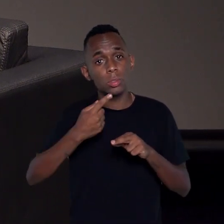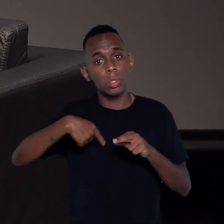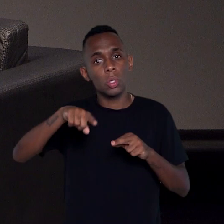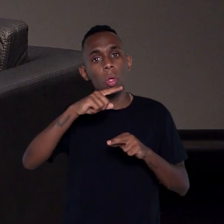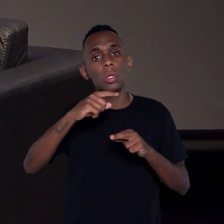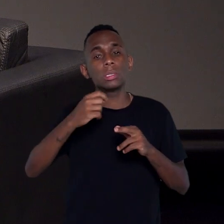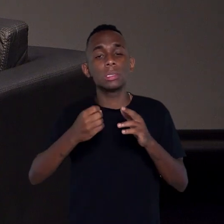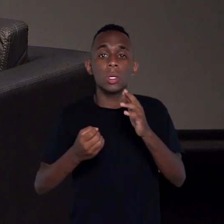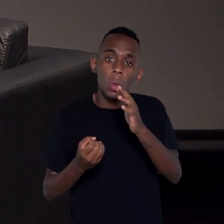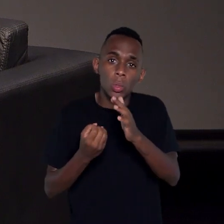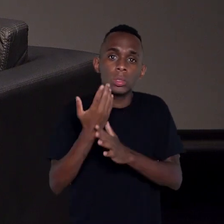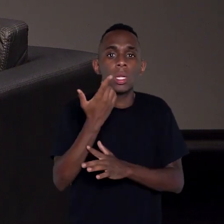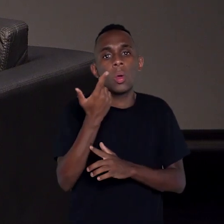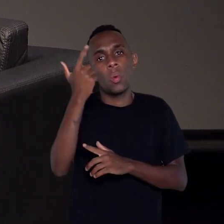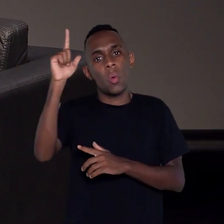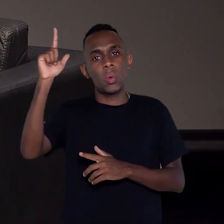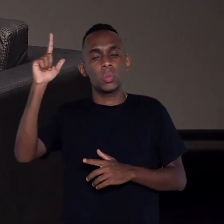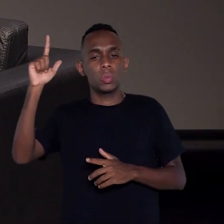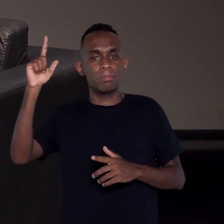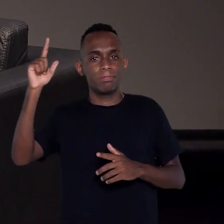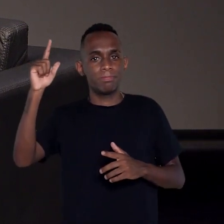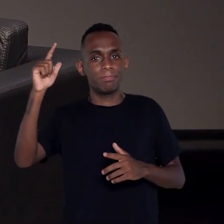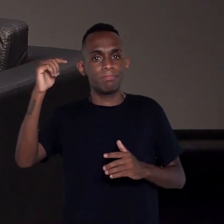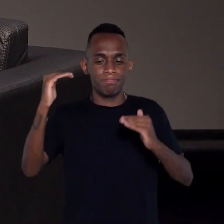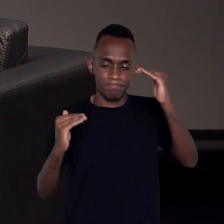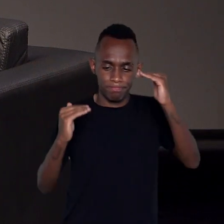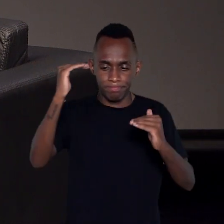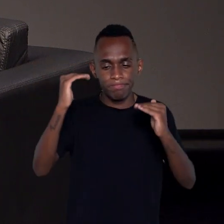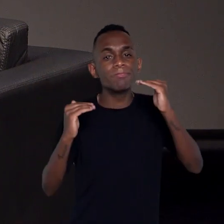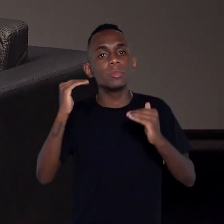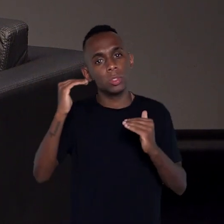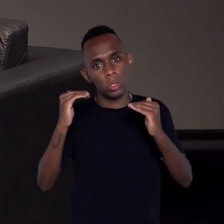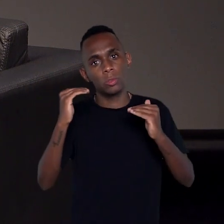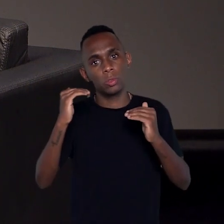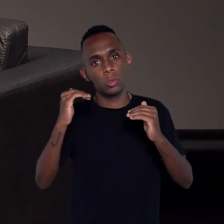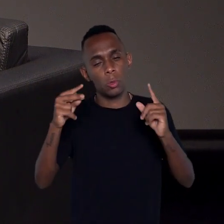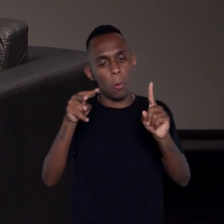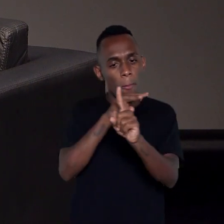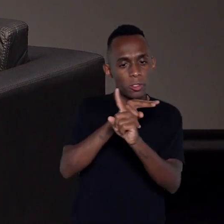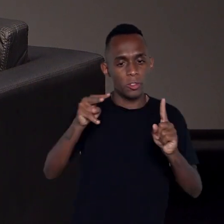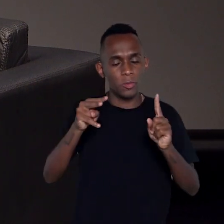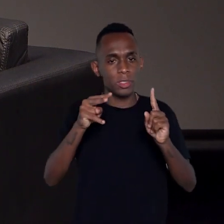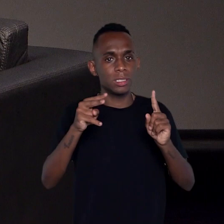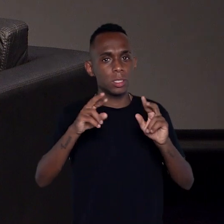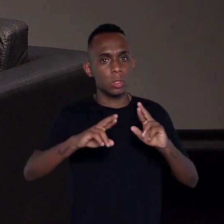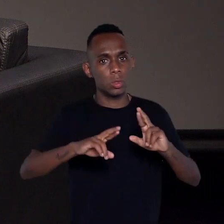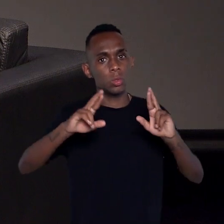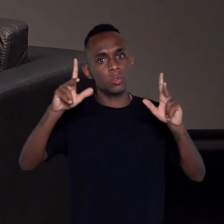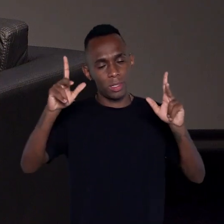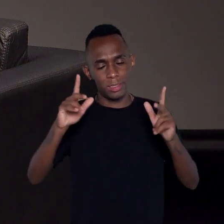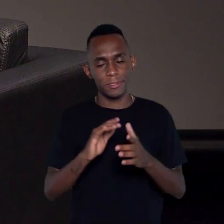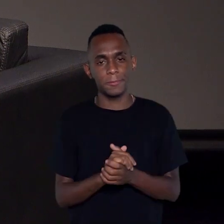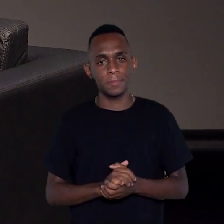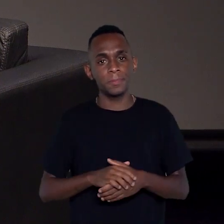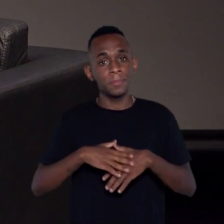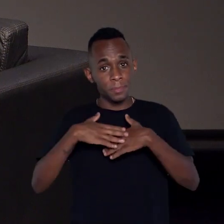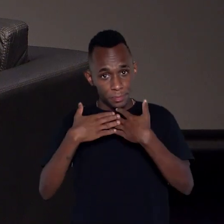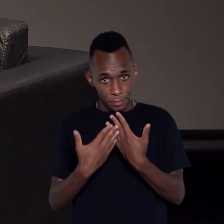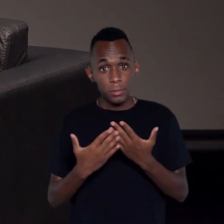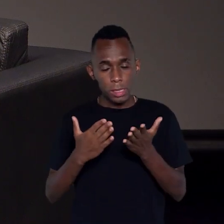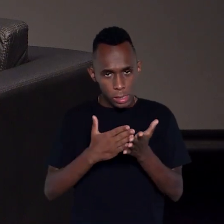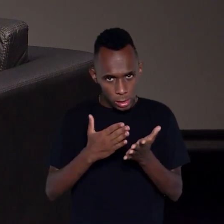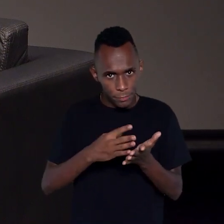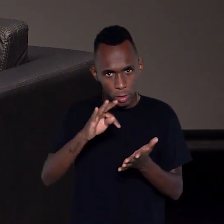gente constrói o outro, né? Que nós construímos a nossa visão do outro. A Toni,